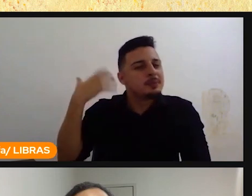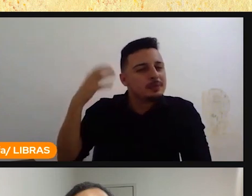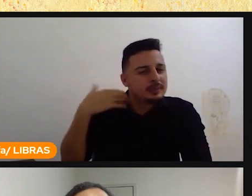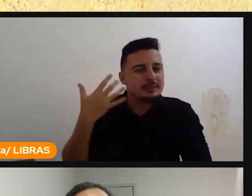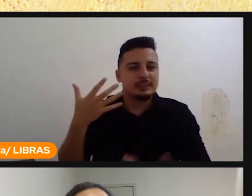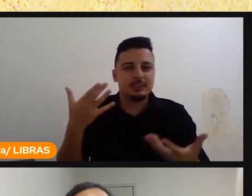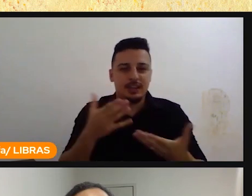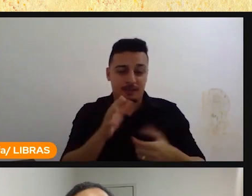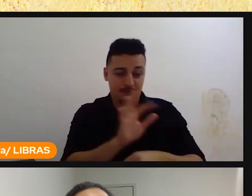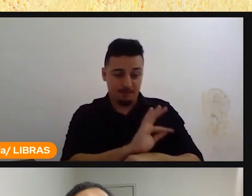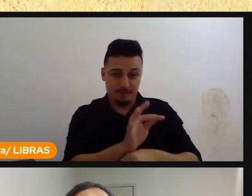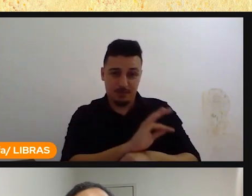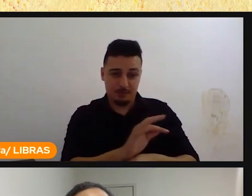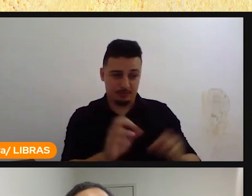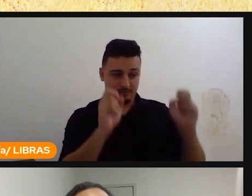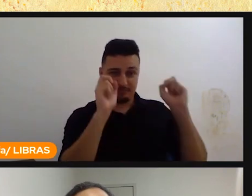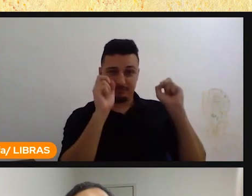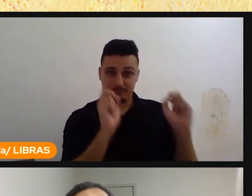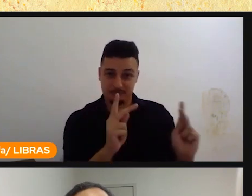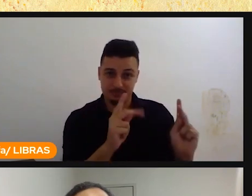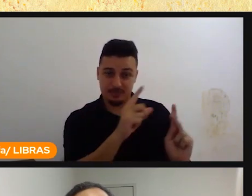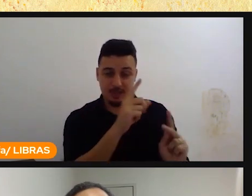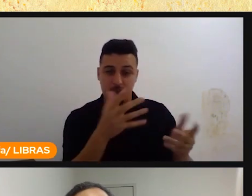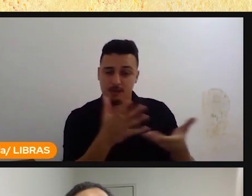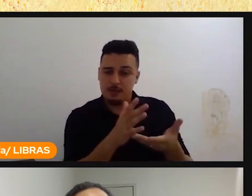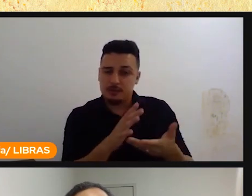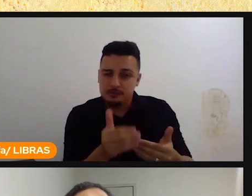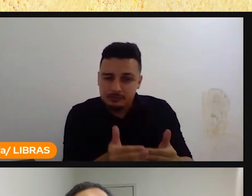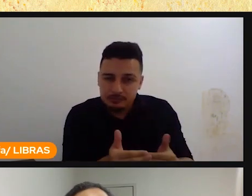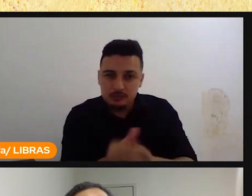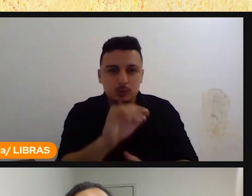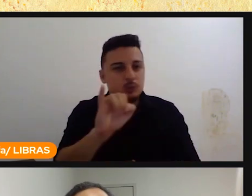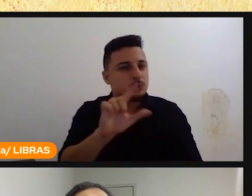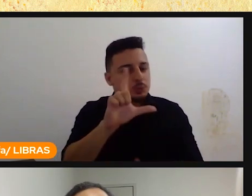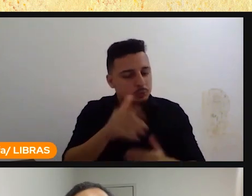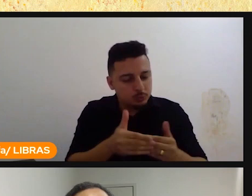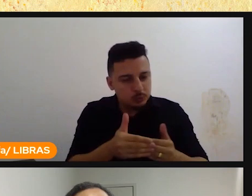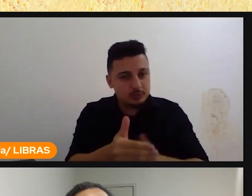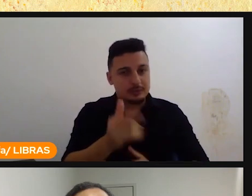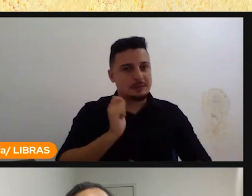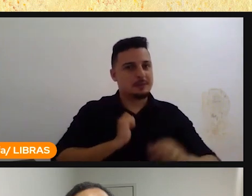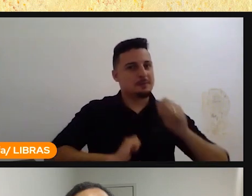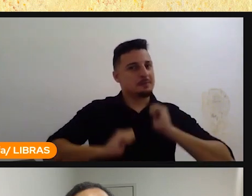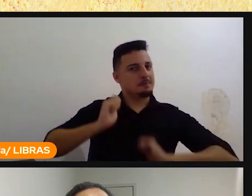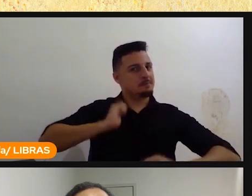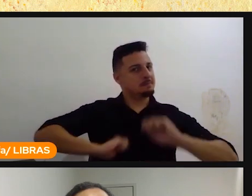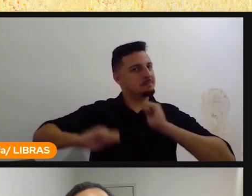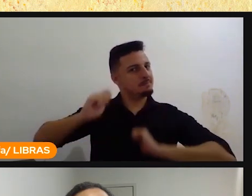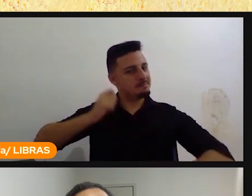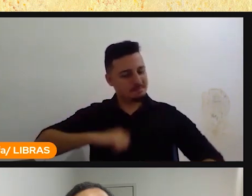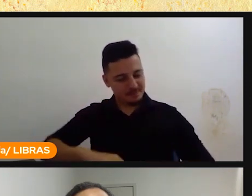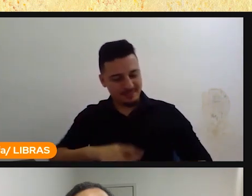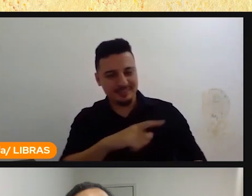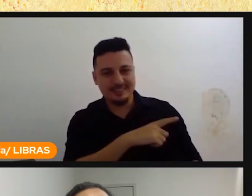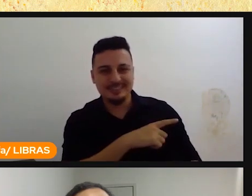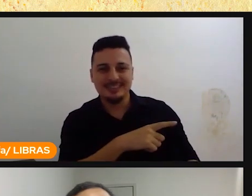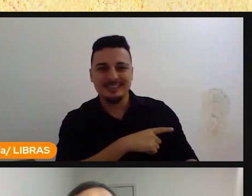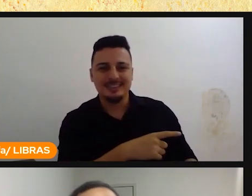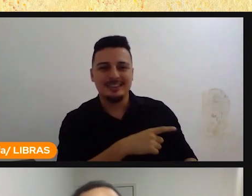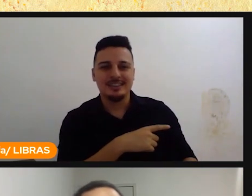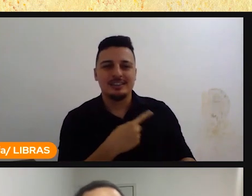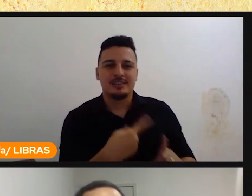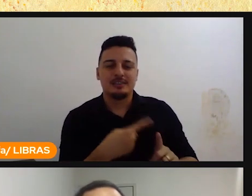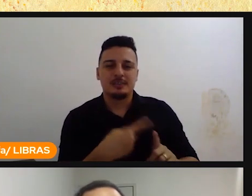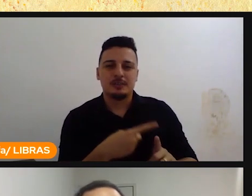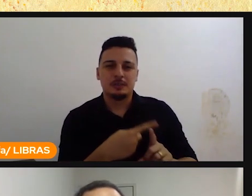segundo semestre e estamos numa grande expectativa para esse lançamento.